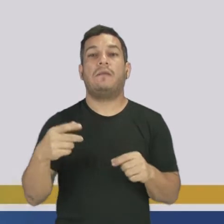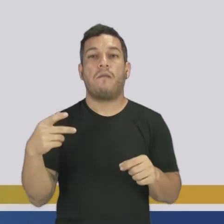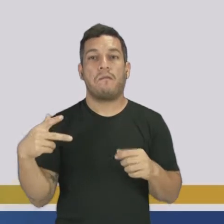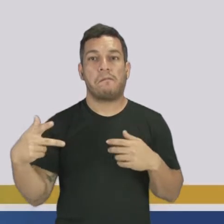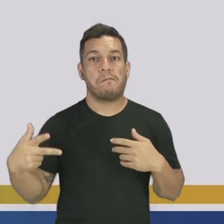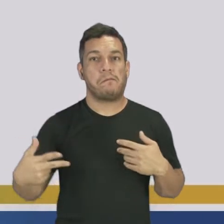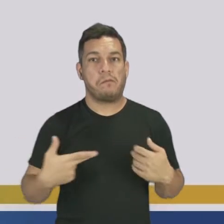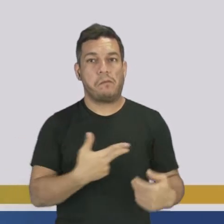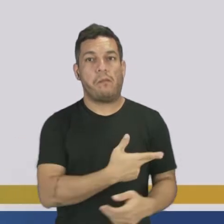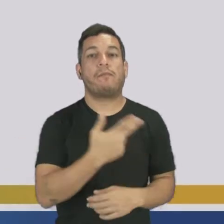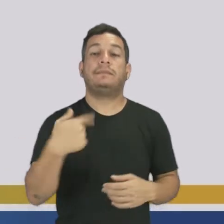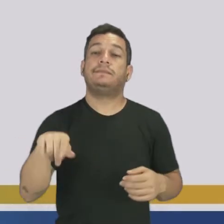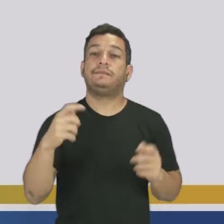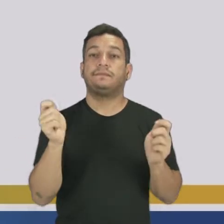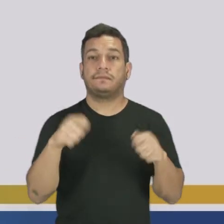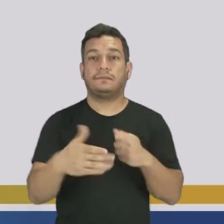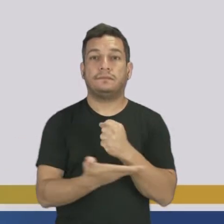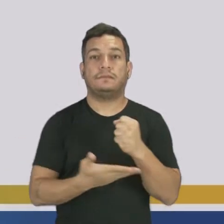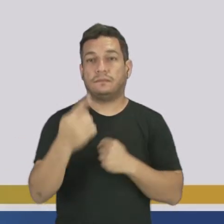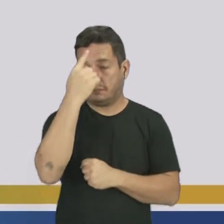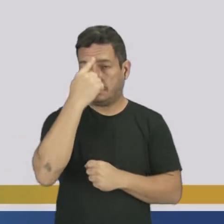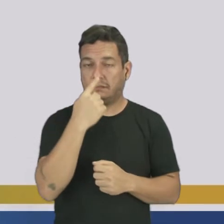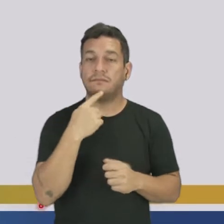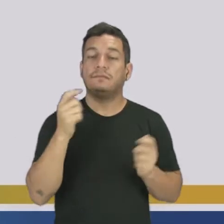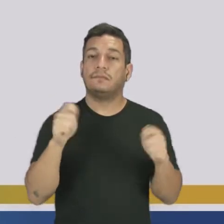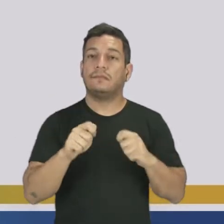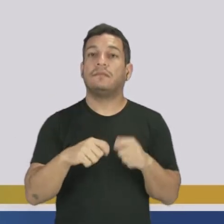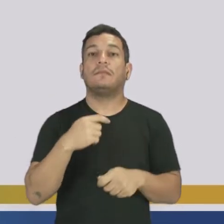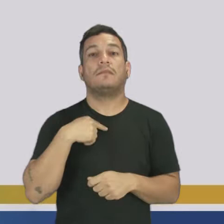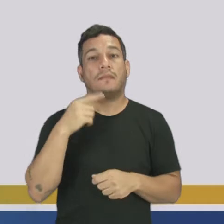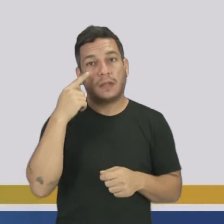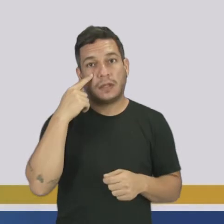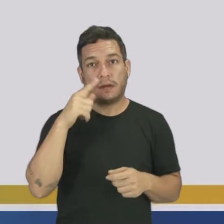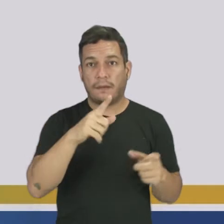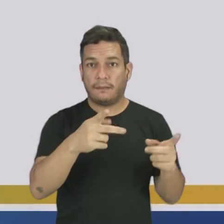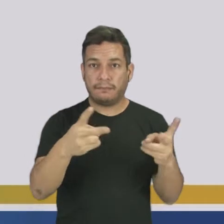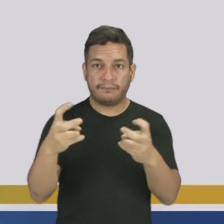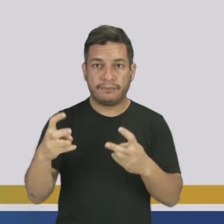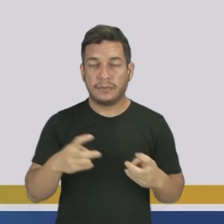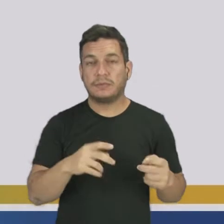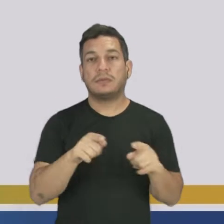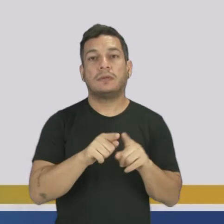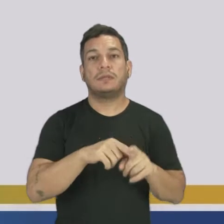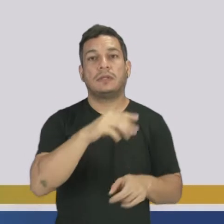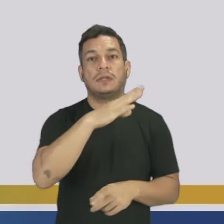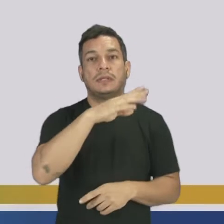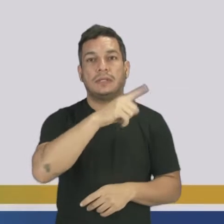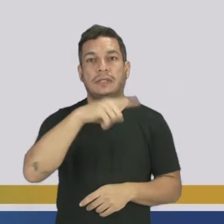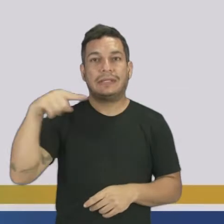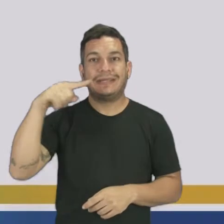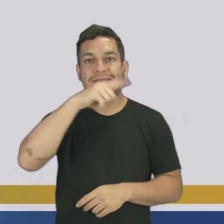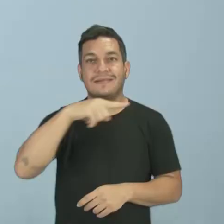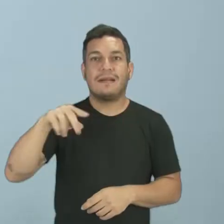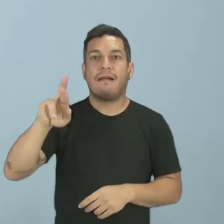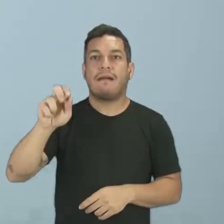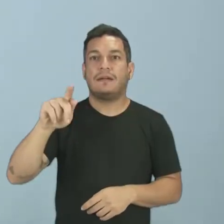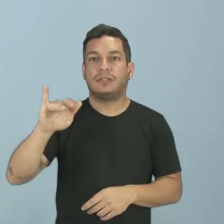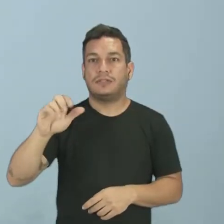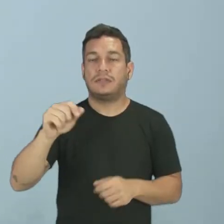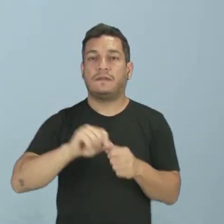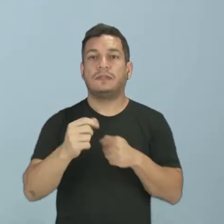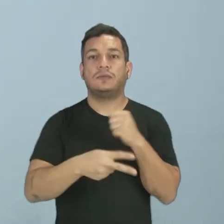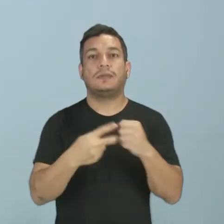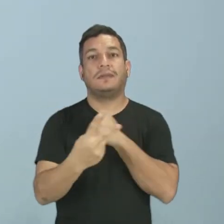daí, dessas imagens é possível ter algumas intervenções, inclusive por emissão de radiação, fazer tratamento de